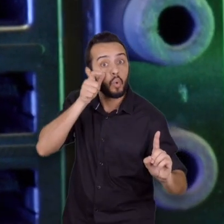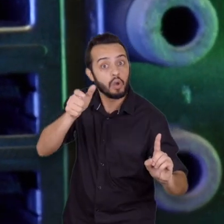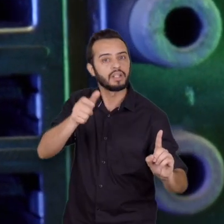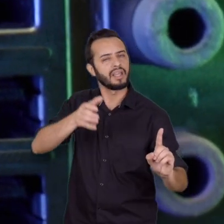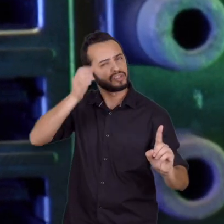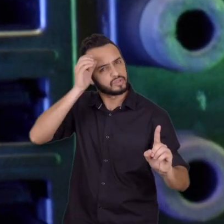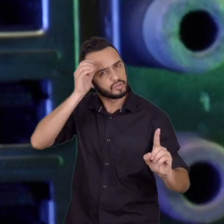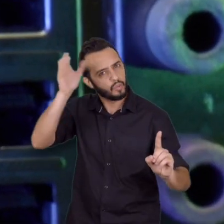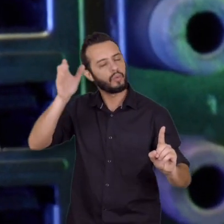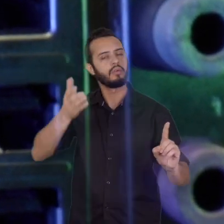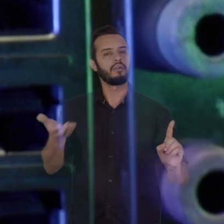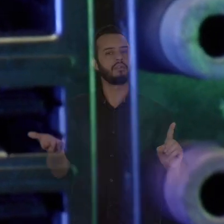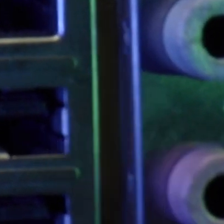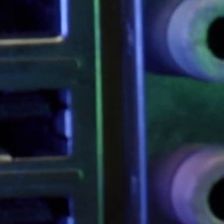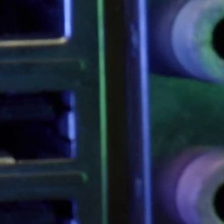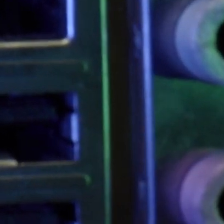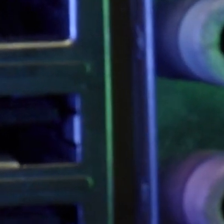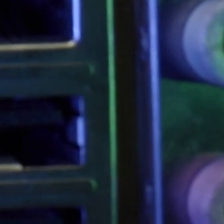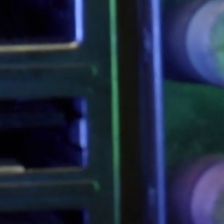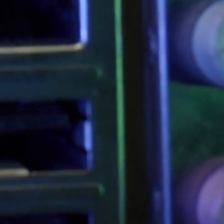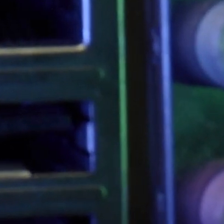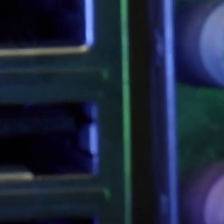conhecimento.